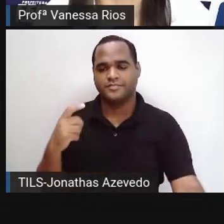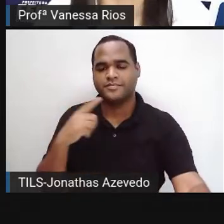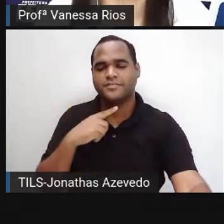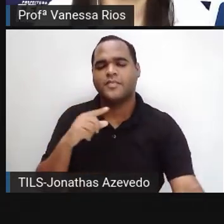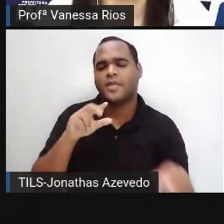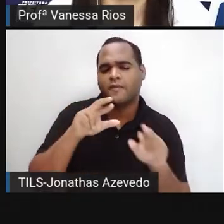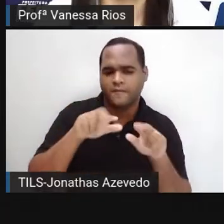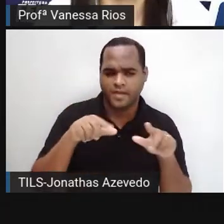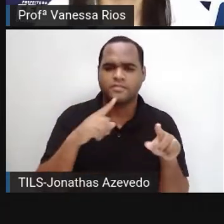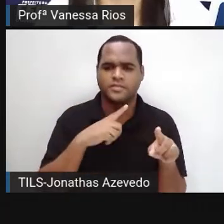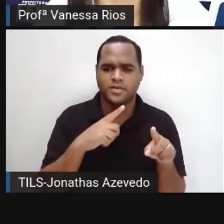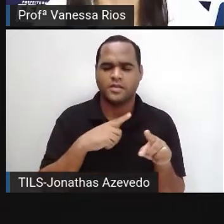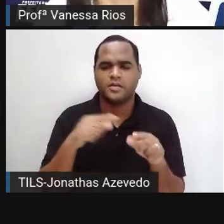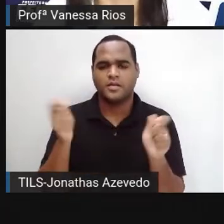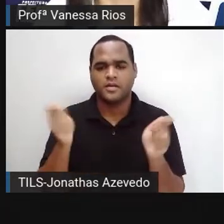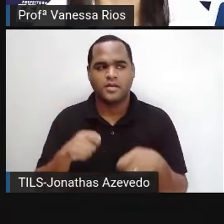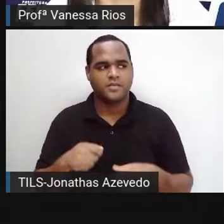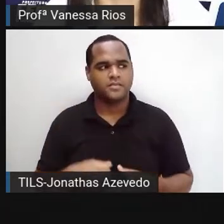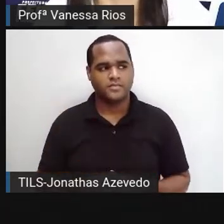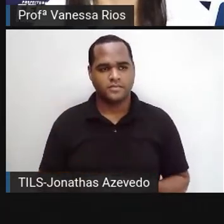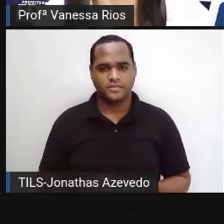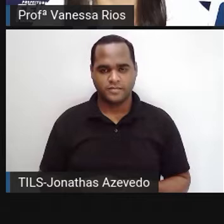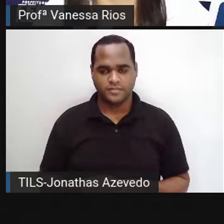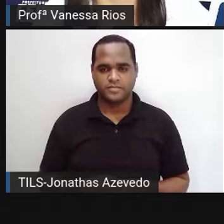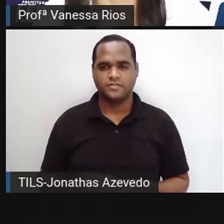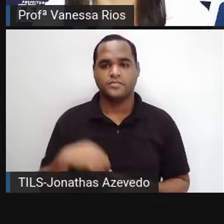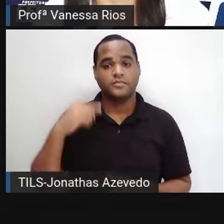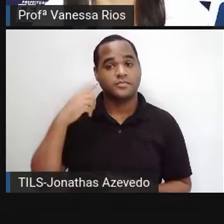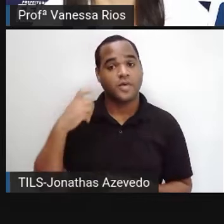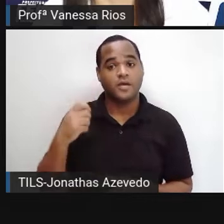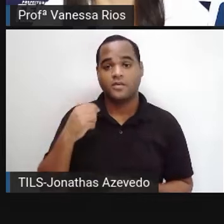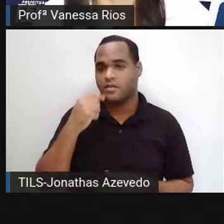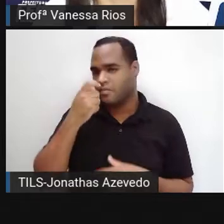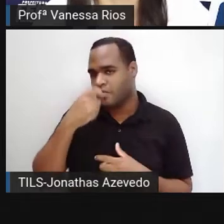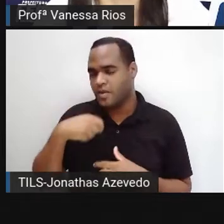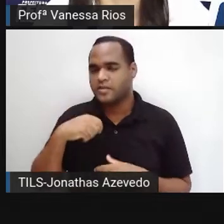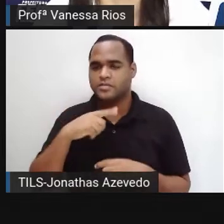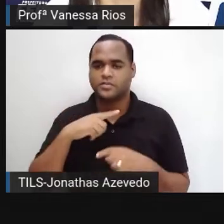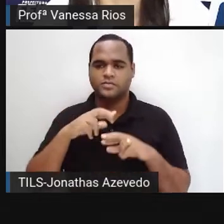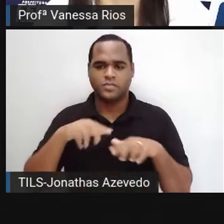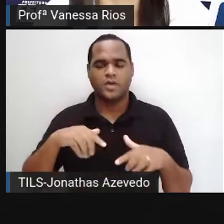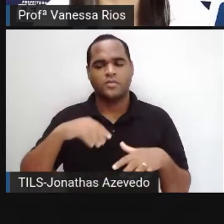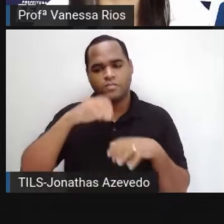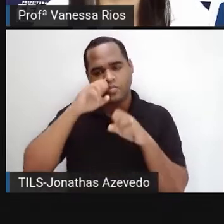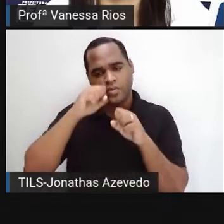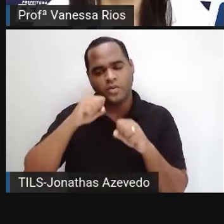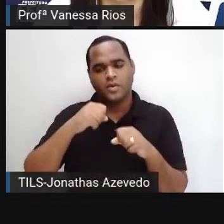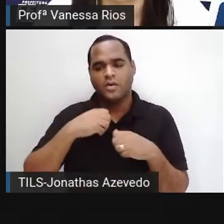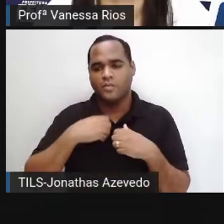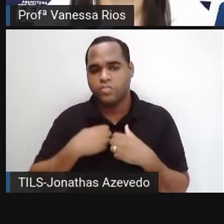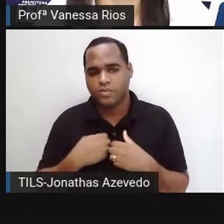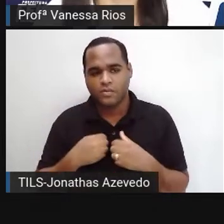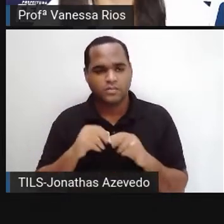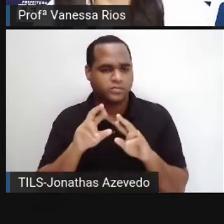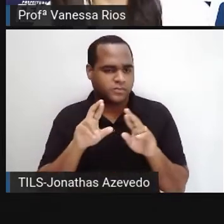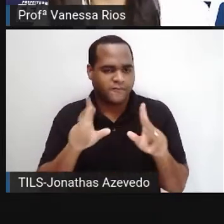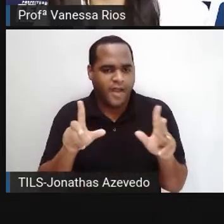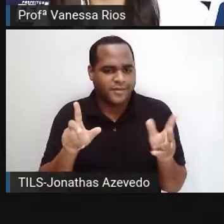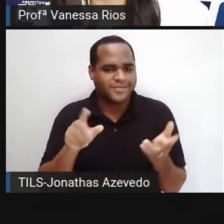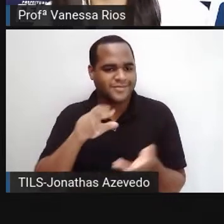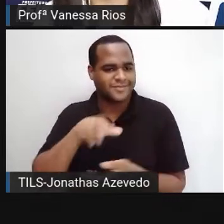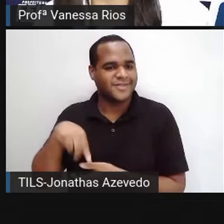ser naturais, como a gente viu, né? A respiração, o espirro, o soluço, o ronco, o arroto, entre outros,